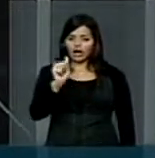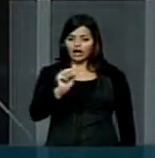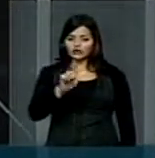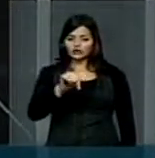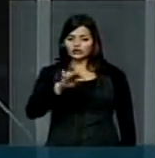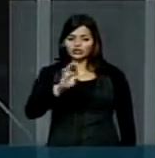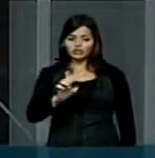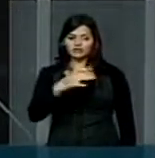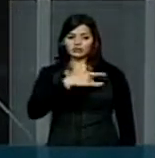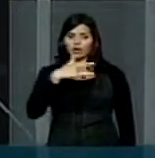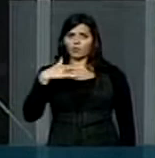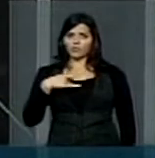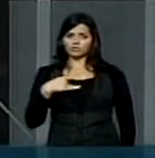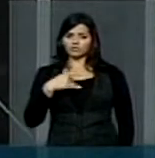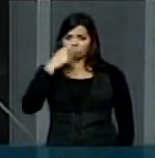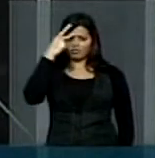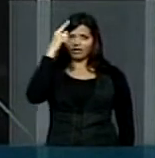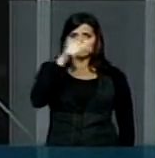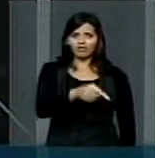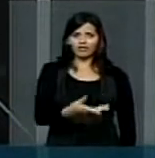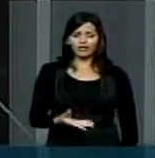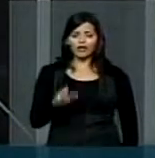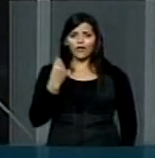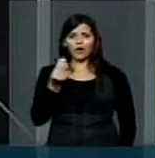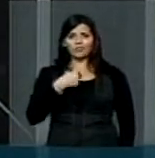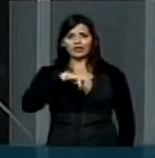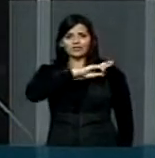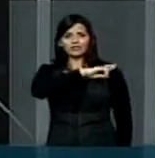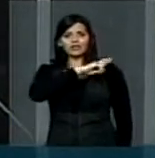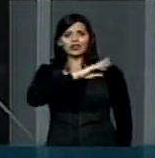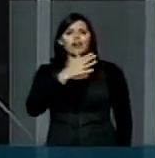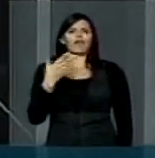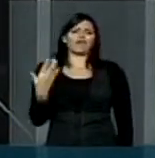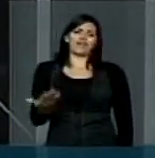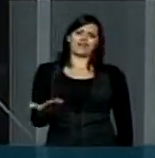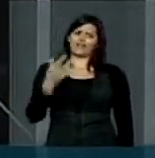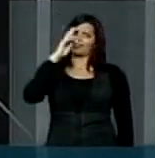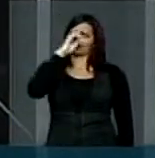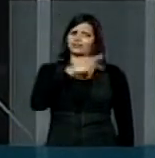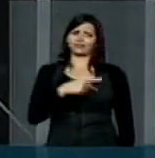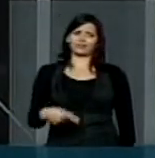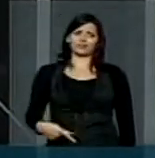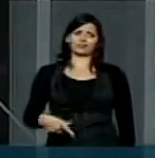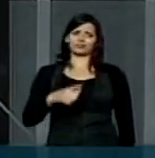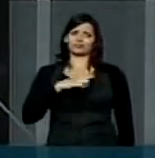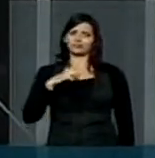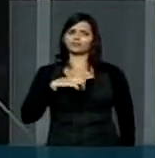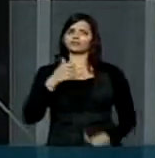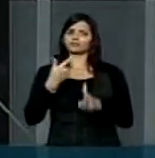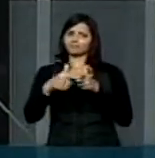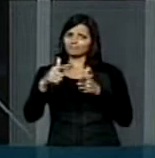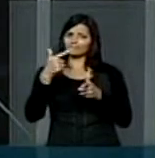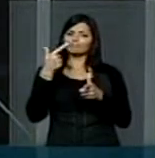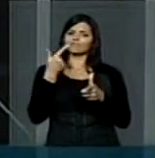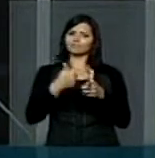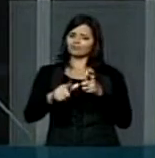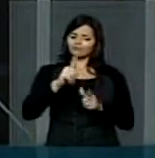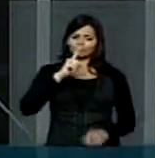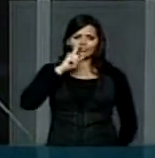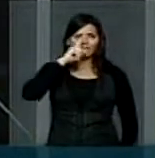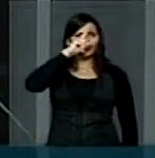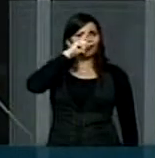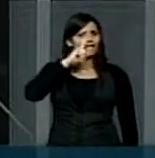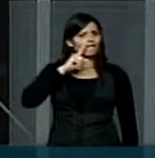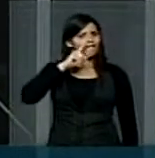de saúde. Ora, senhor presidente, nós estamos diante de um problema muito